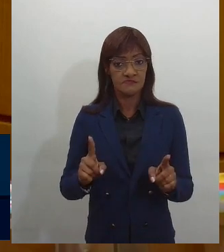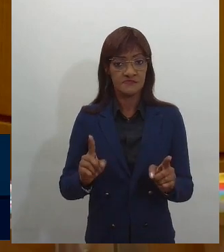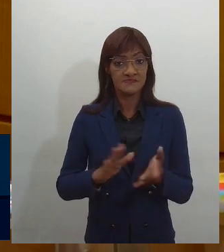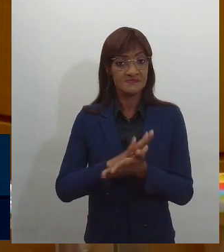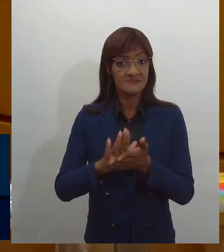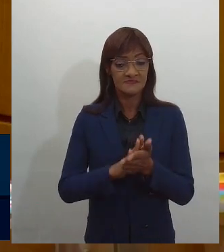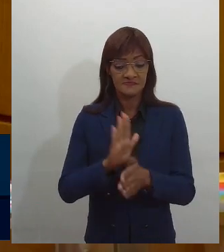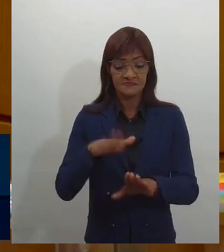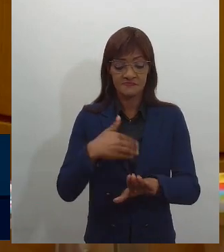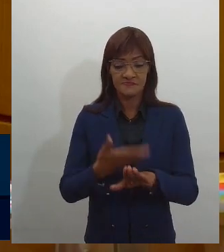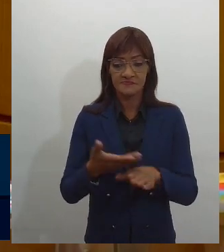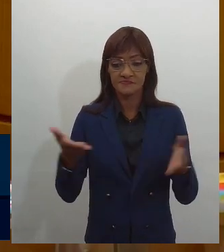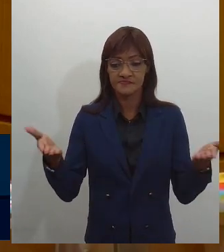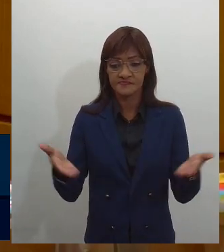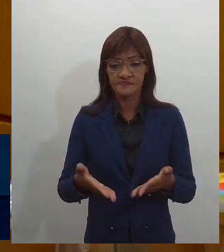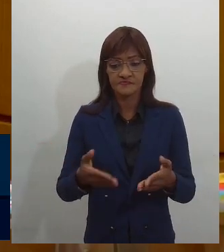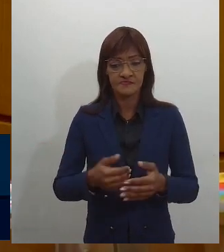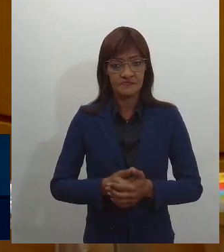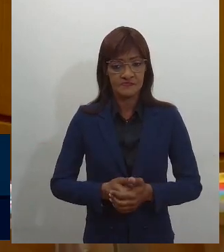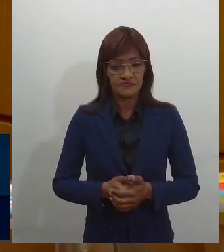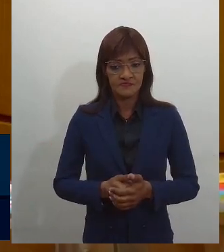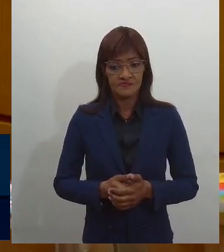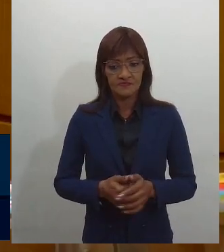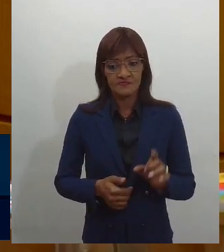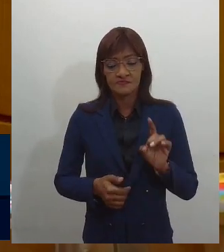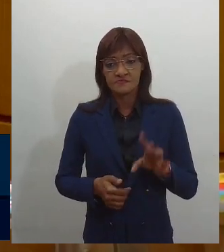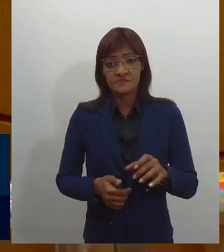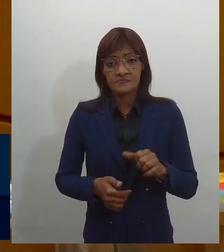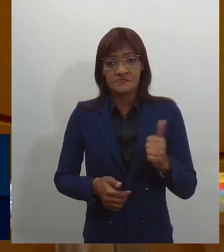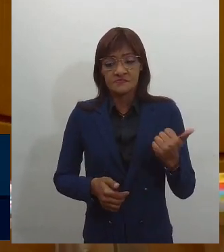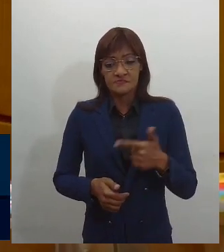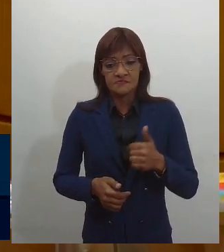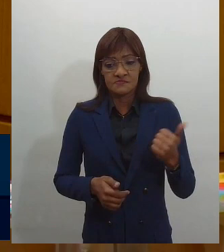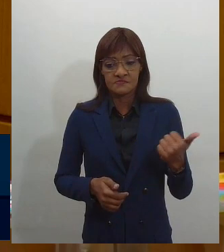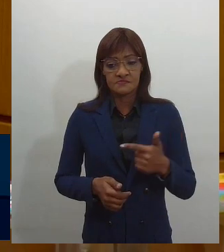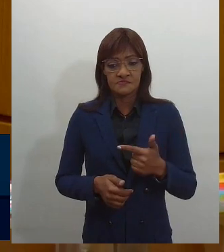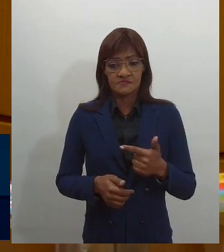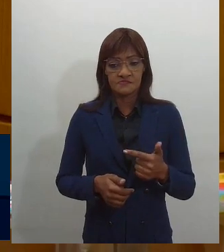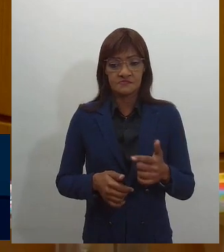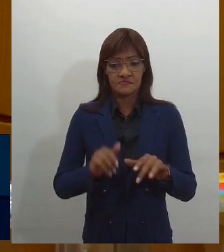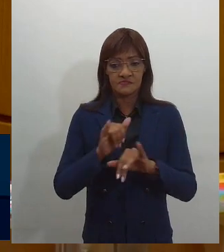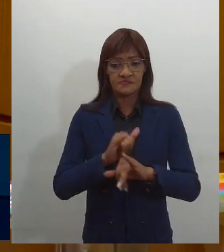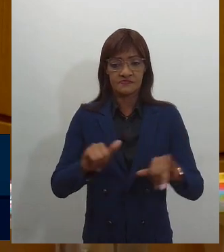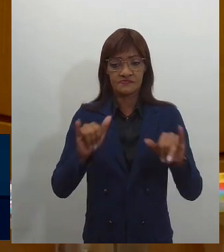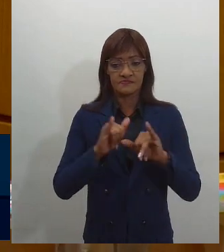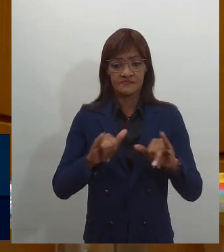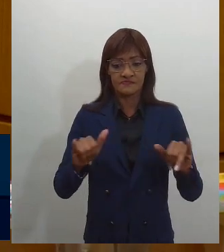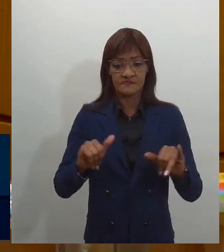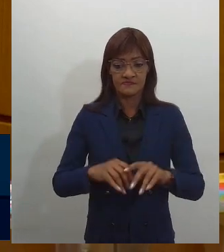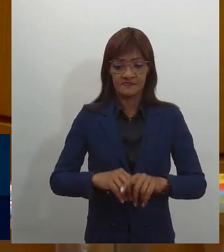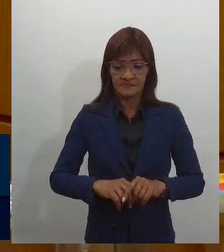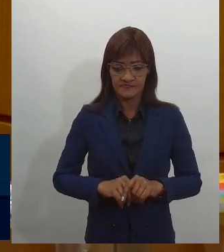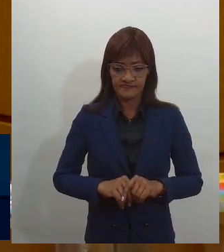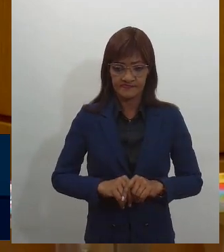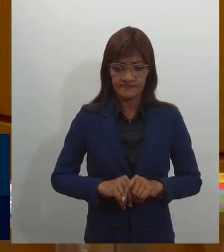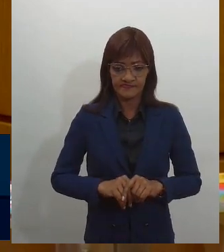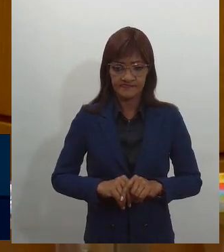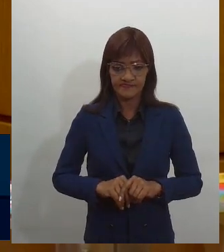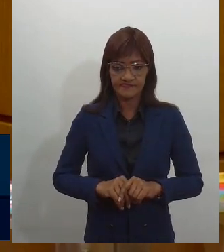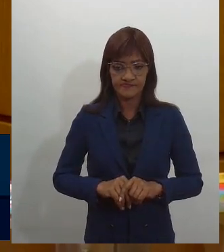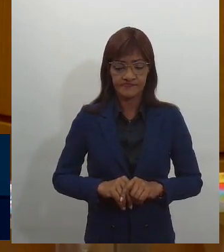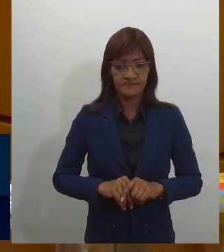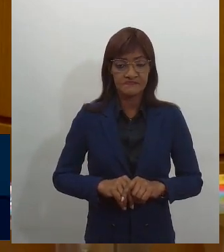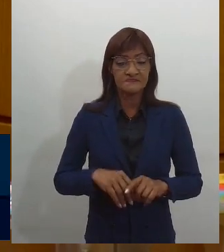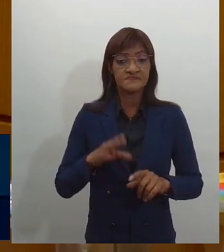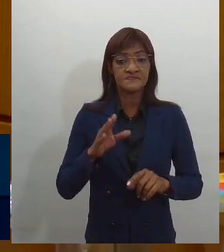dos 75 municípios publicaram até o momento. Artistas e profissionais